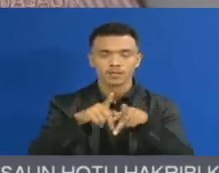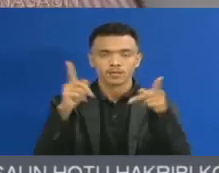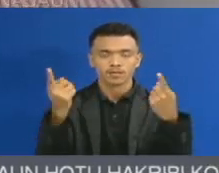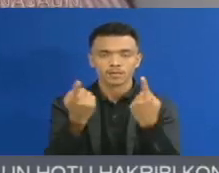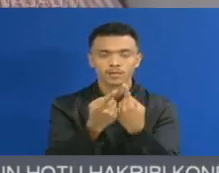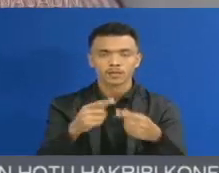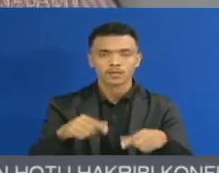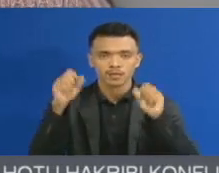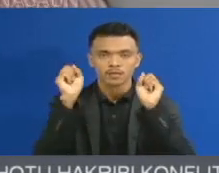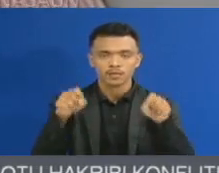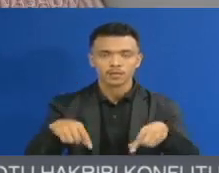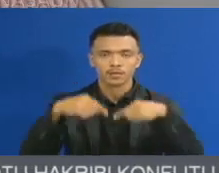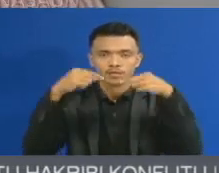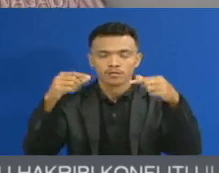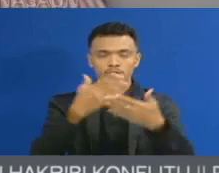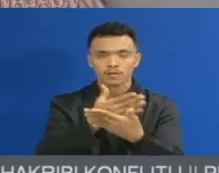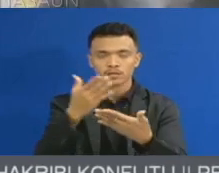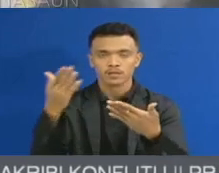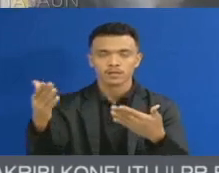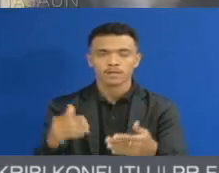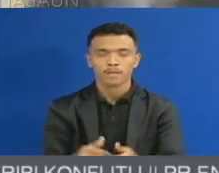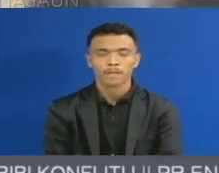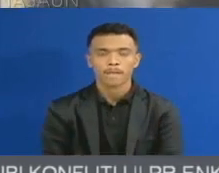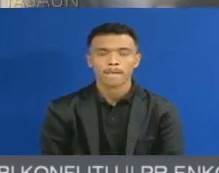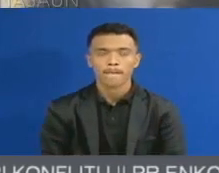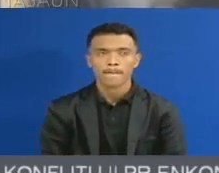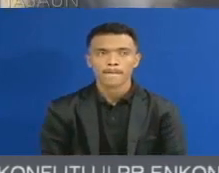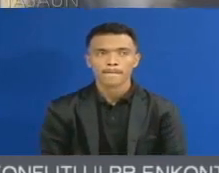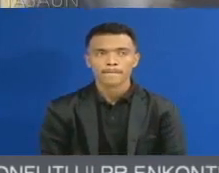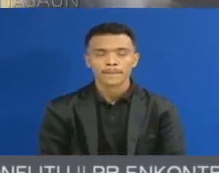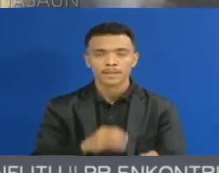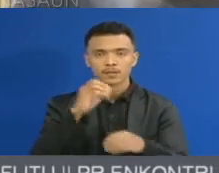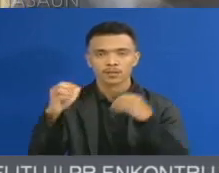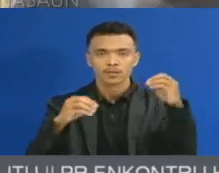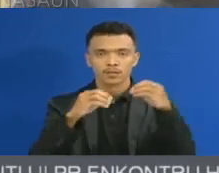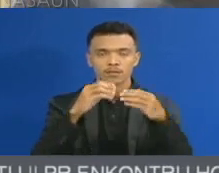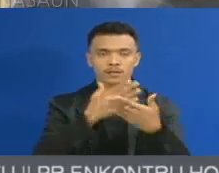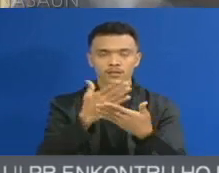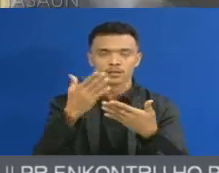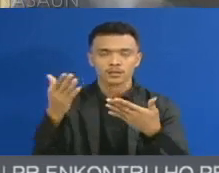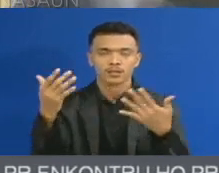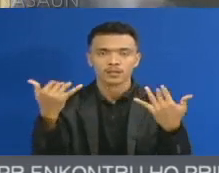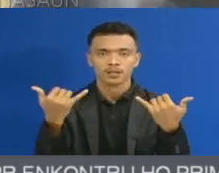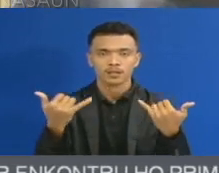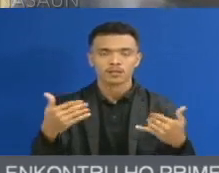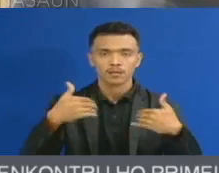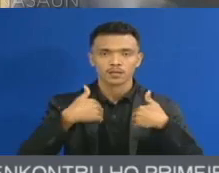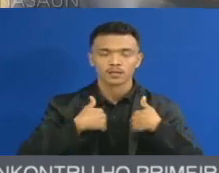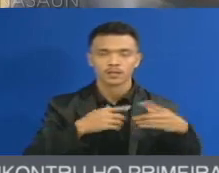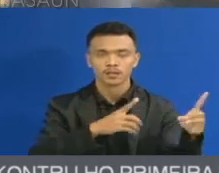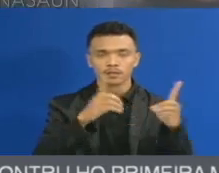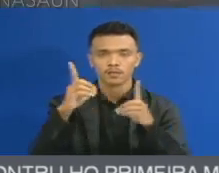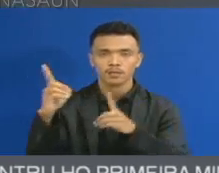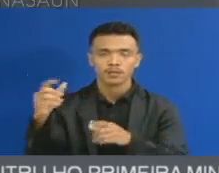fornecedor, se bele fornece mobiliário. Quando a mobiliária uma larang, agora, iha implementação